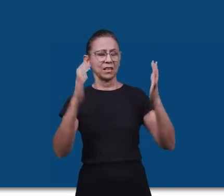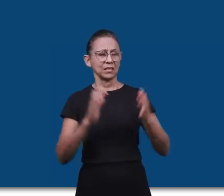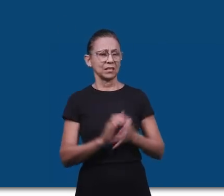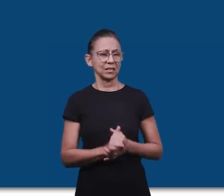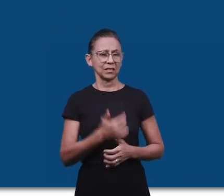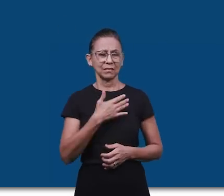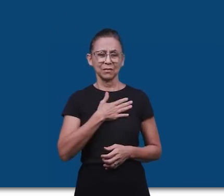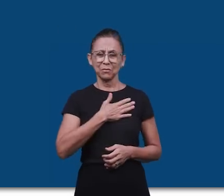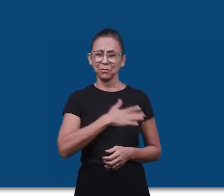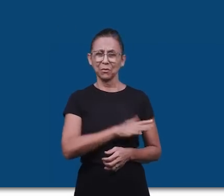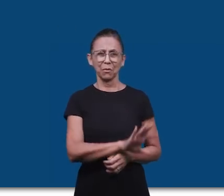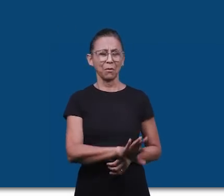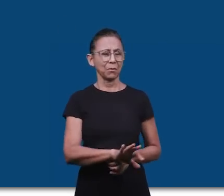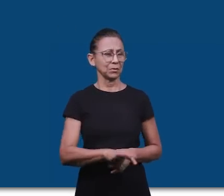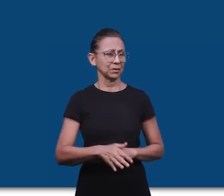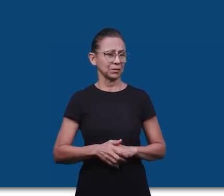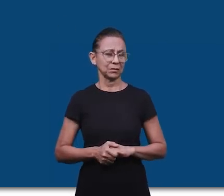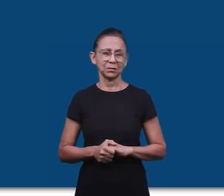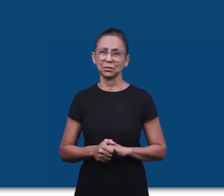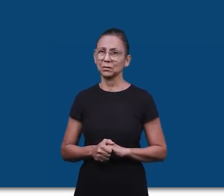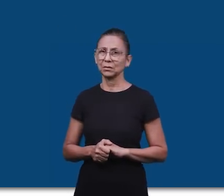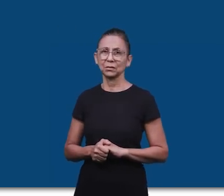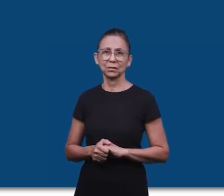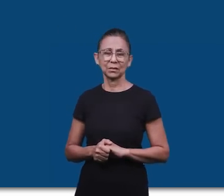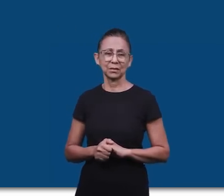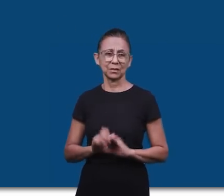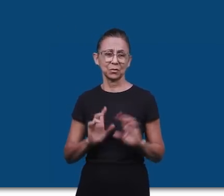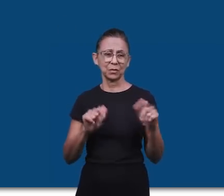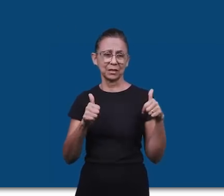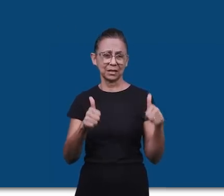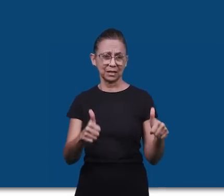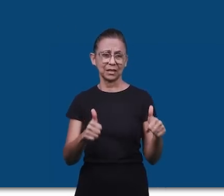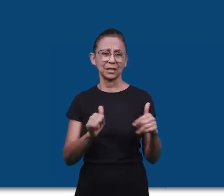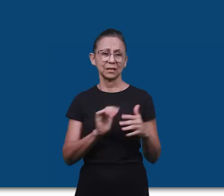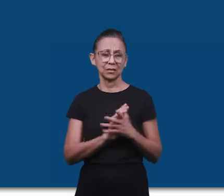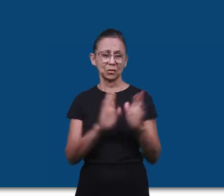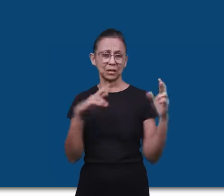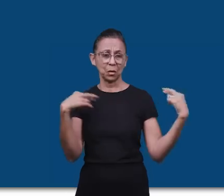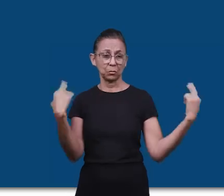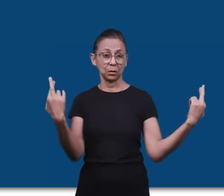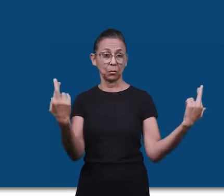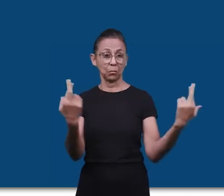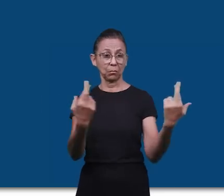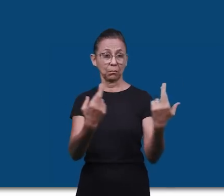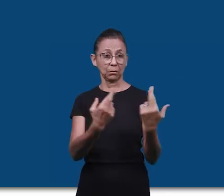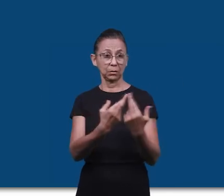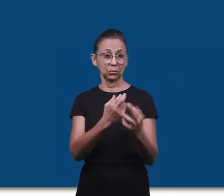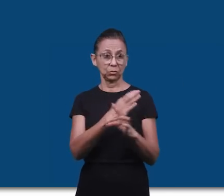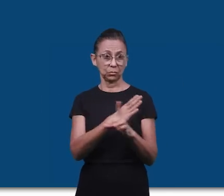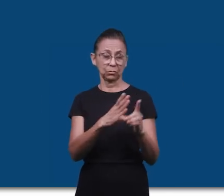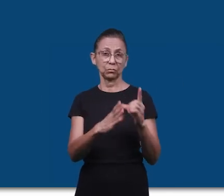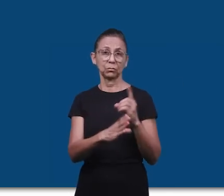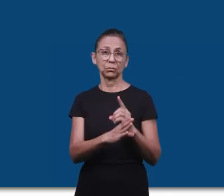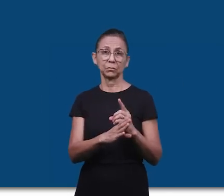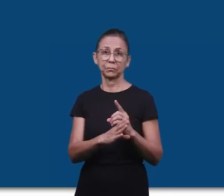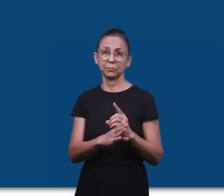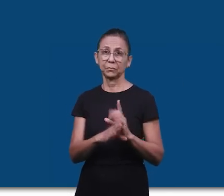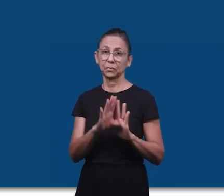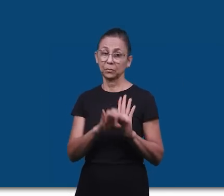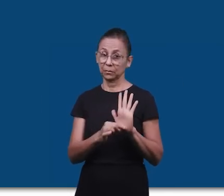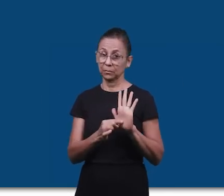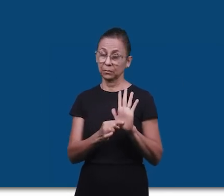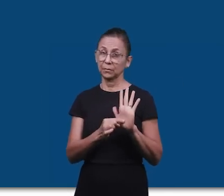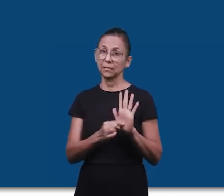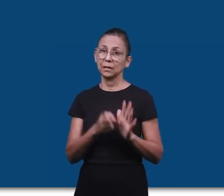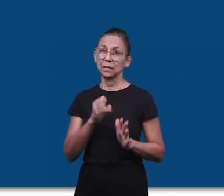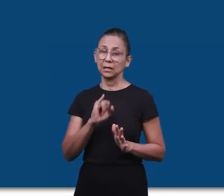festas, e não me deleito, ou seja, não me agrado nas vossas assembleias solenes. E ele continua falando: